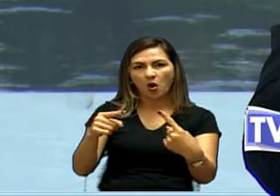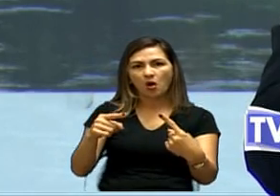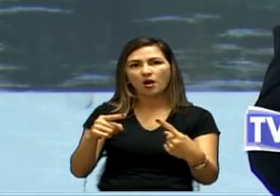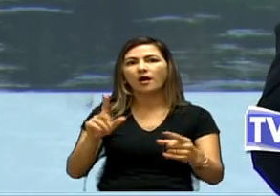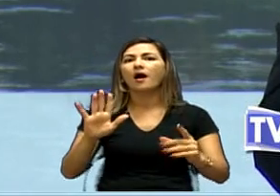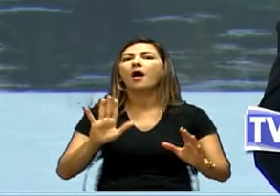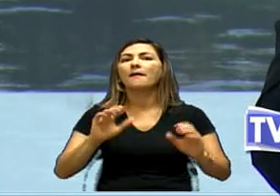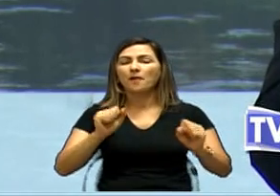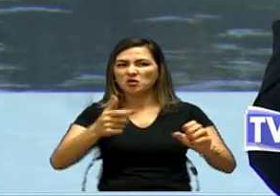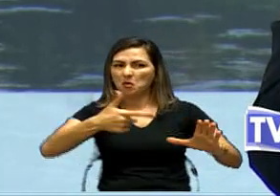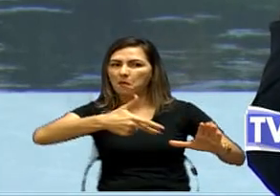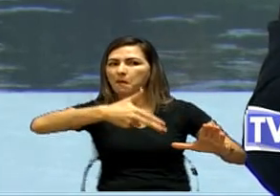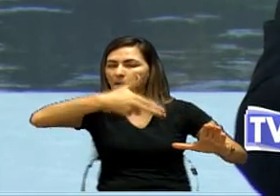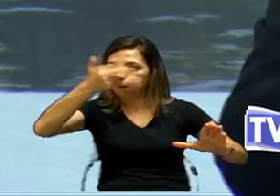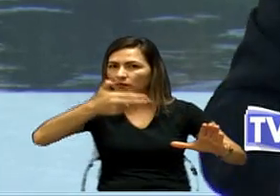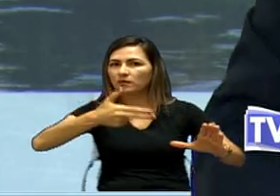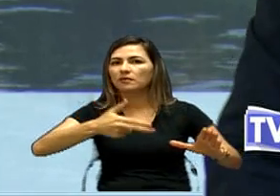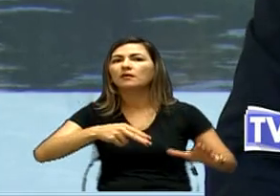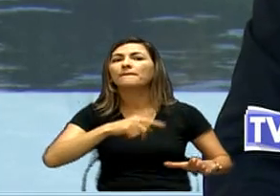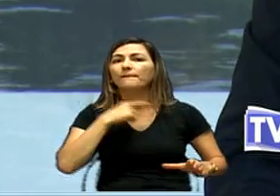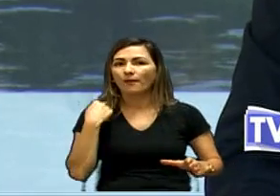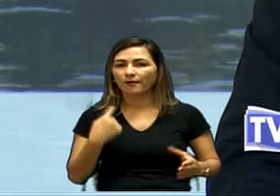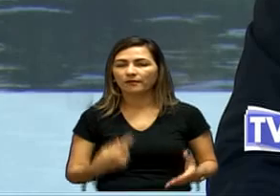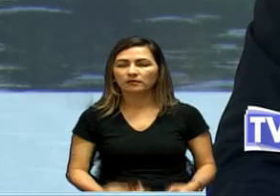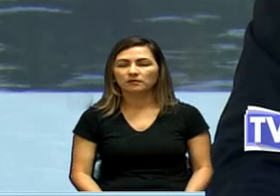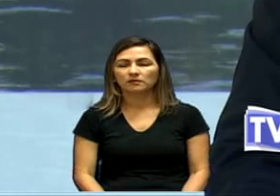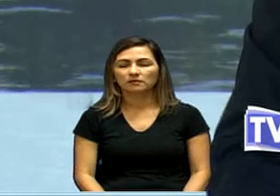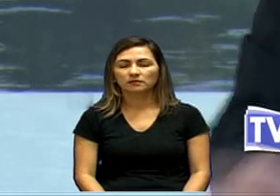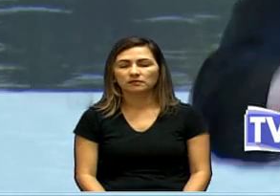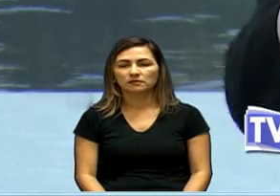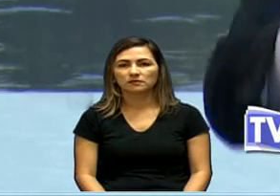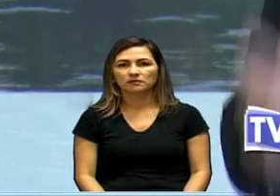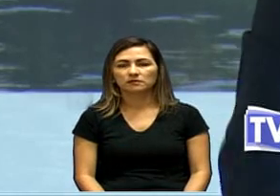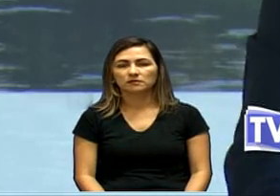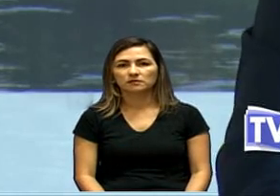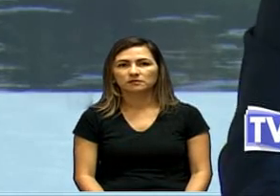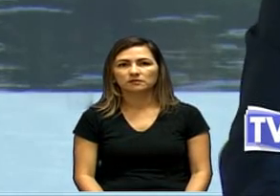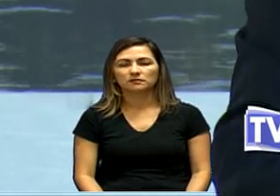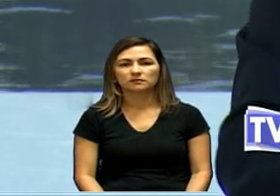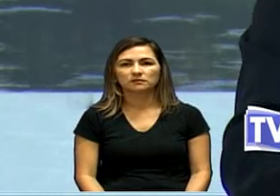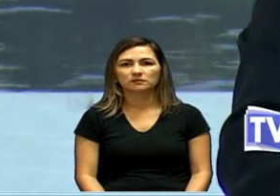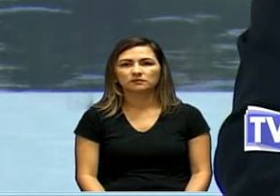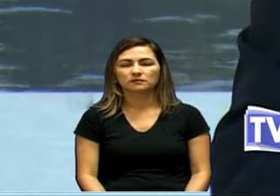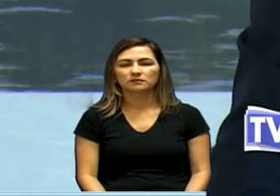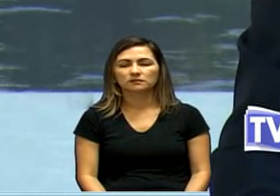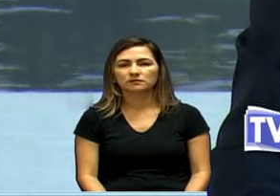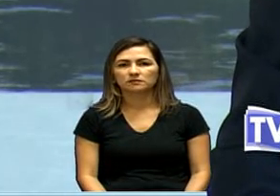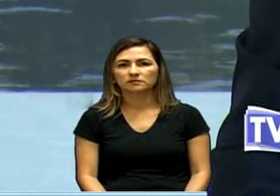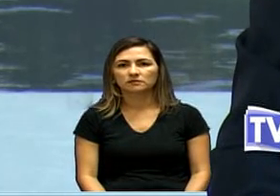Nenê, depois o Vanderlei, depois o Nenê. Os dois são crinqueiros.